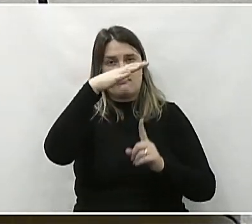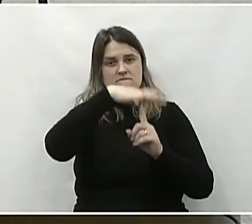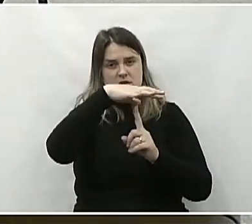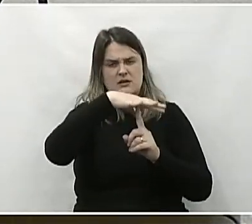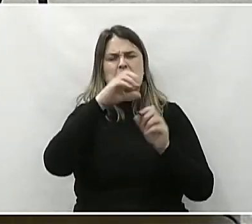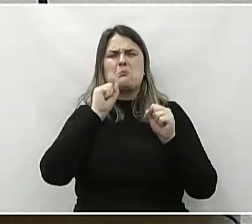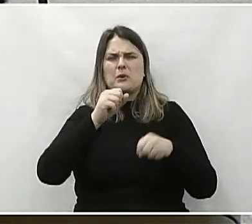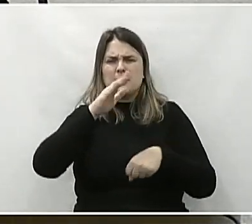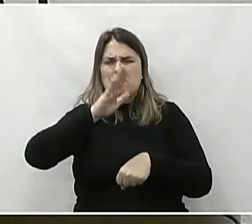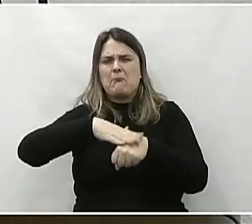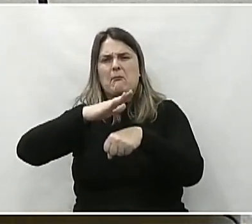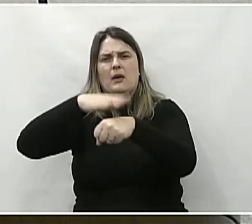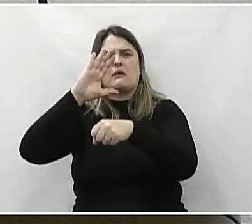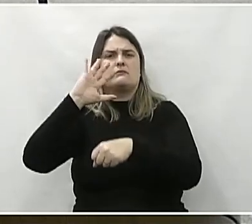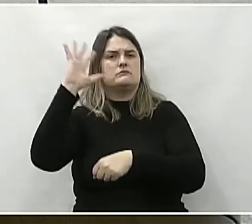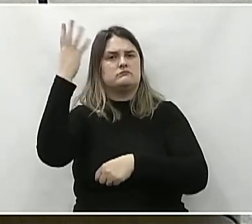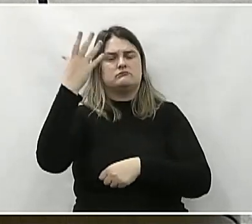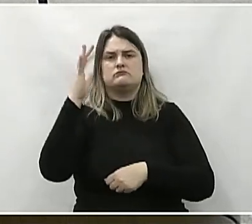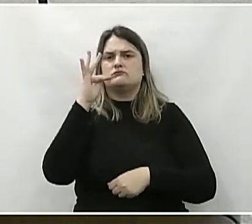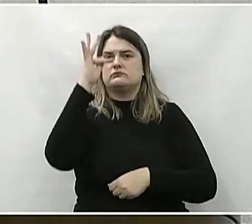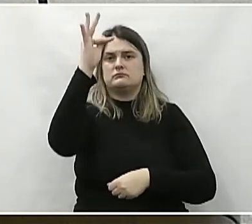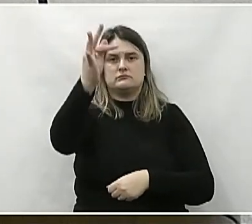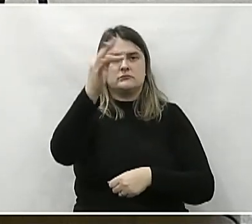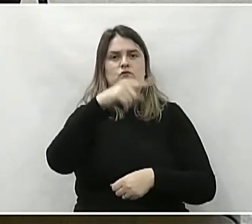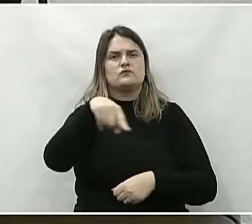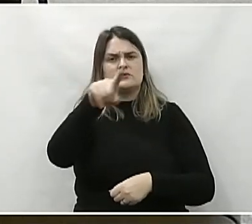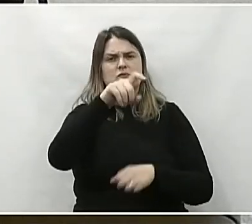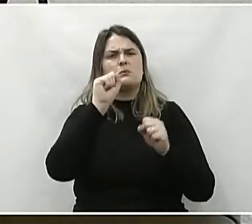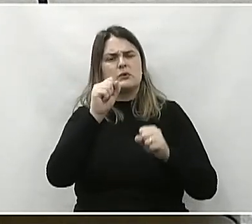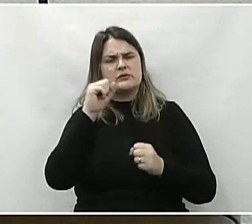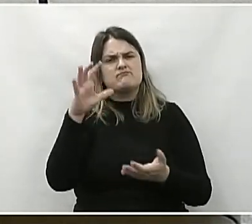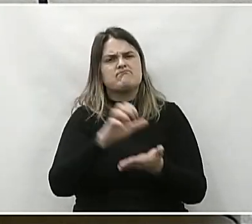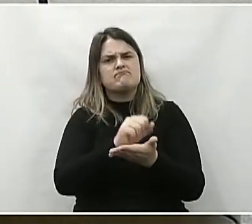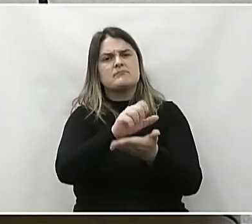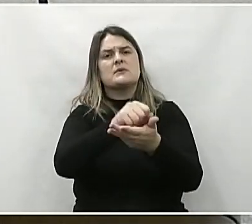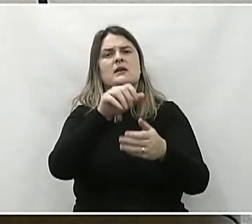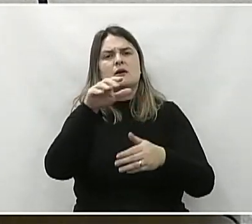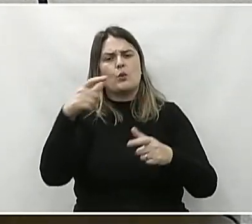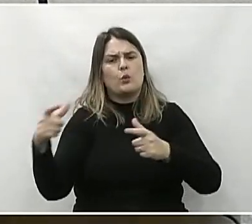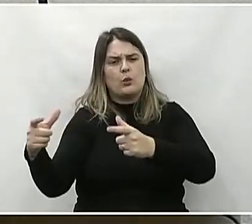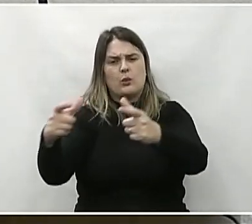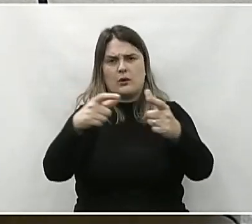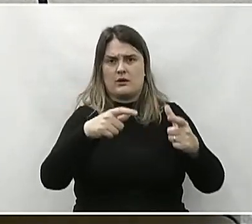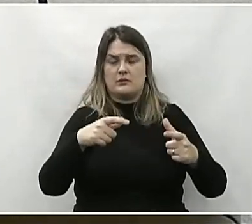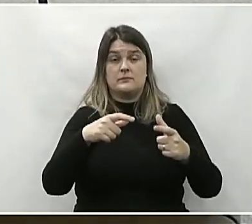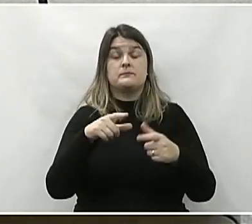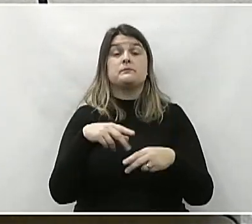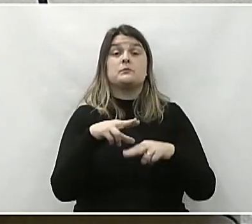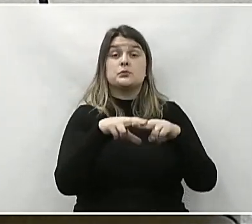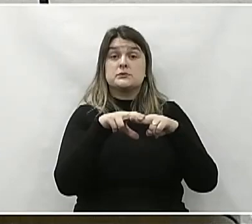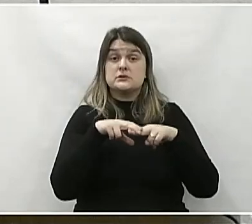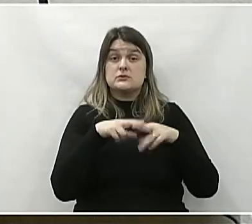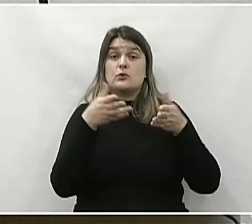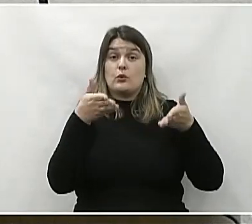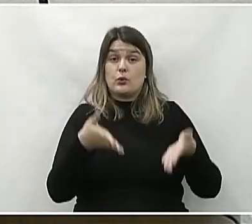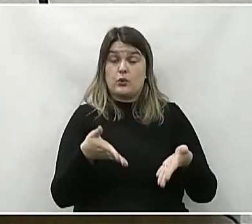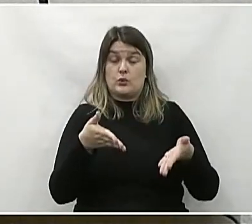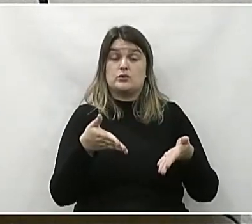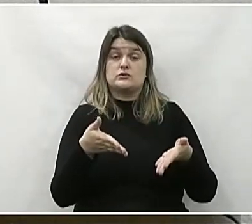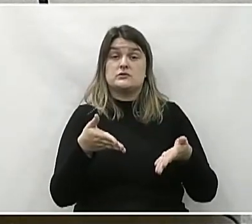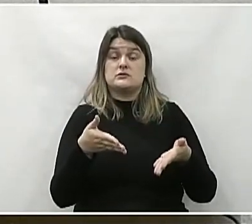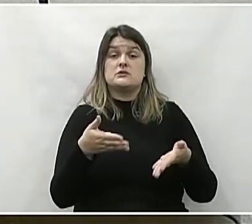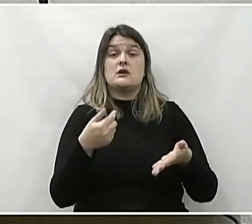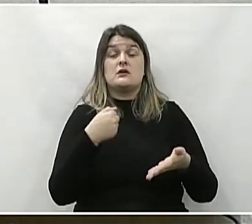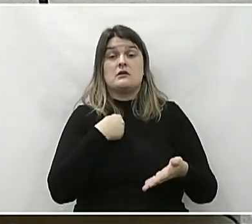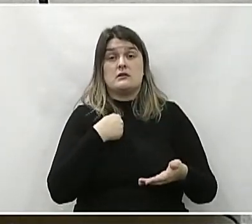possa vir mais feias adiante que vocês possam conquistar mais espaço ainda por isso que hoje essa